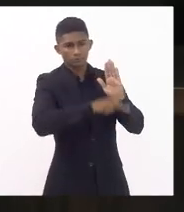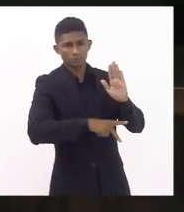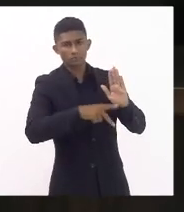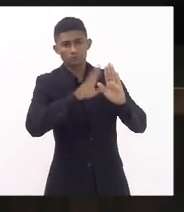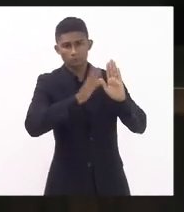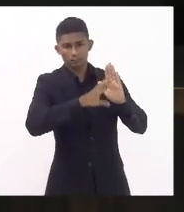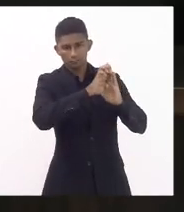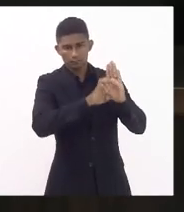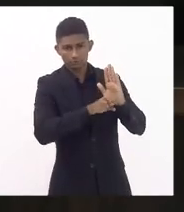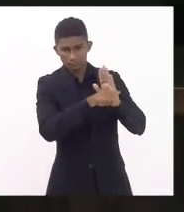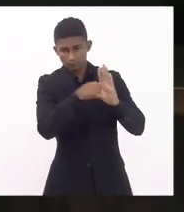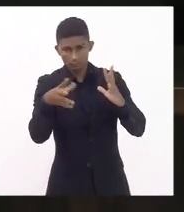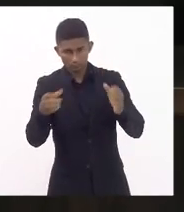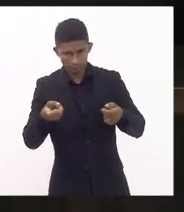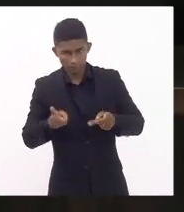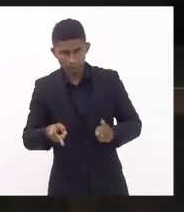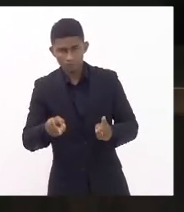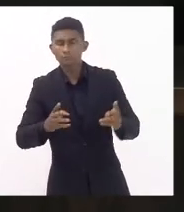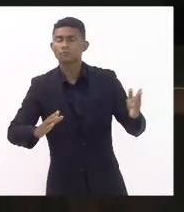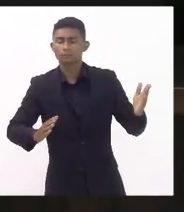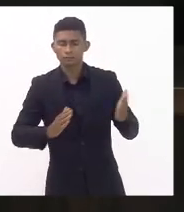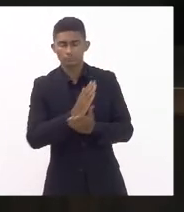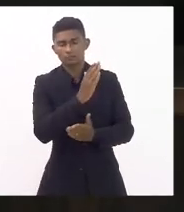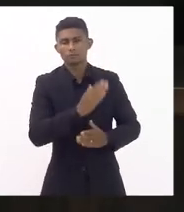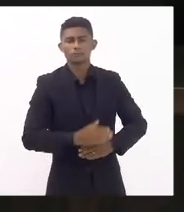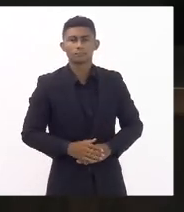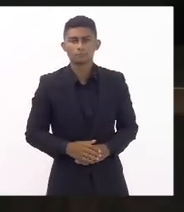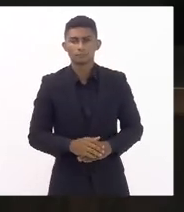aprovam, permaneçam como estão, aprovado.